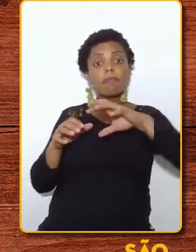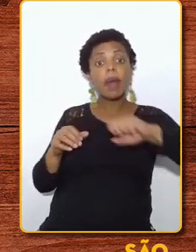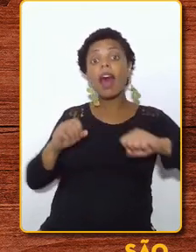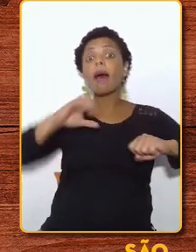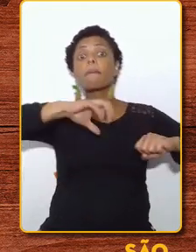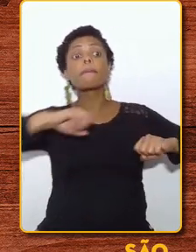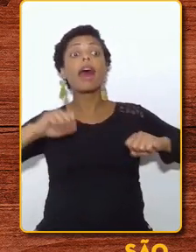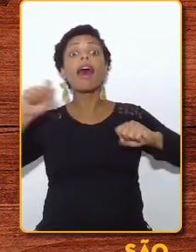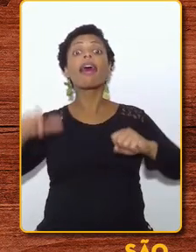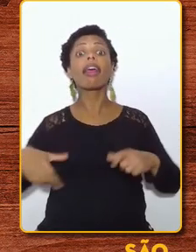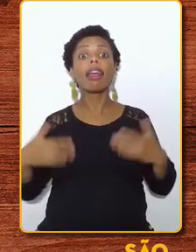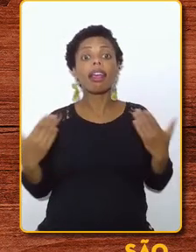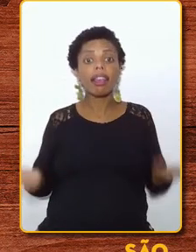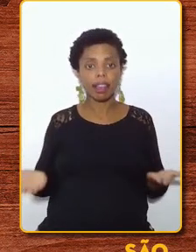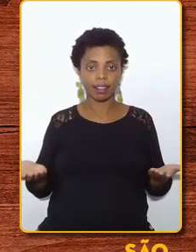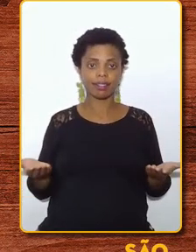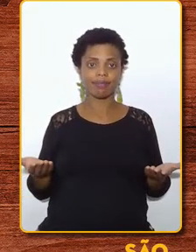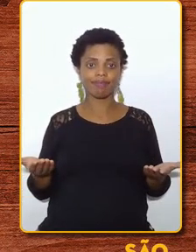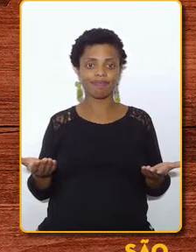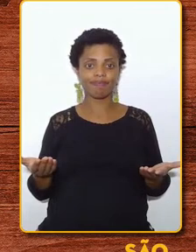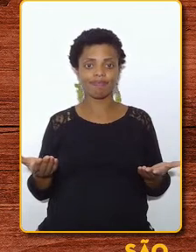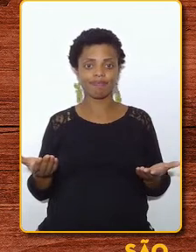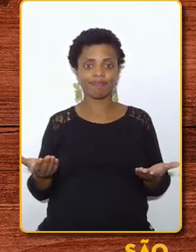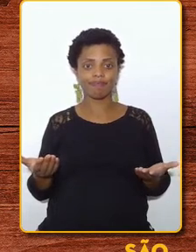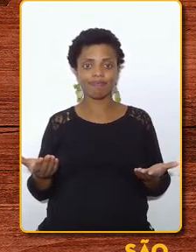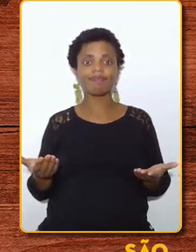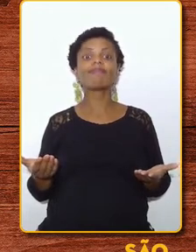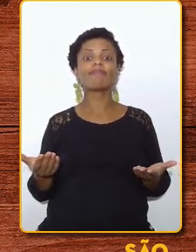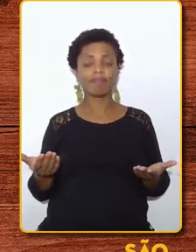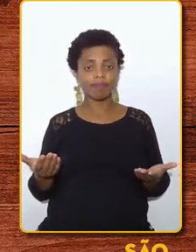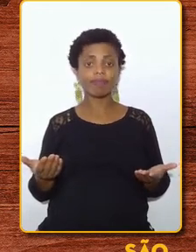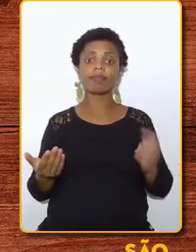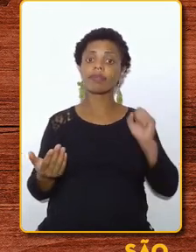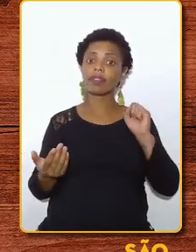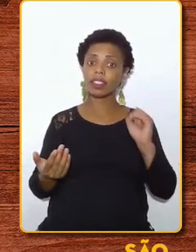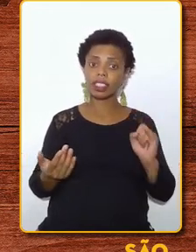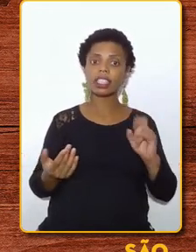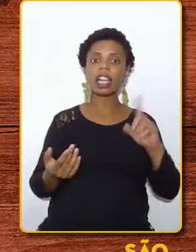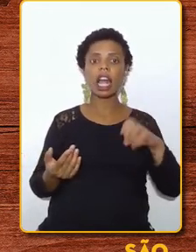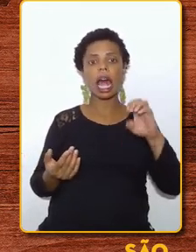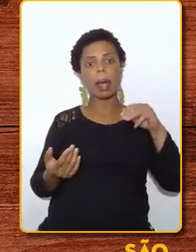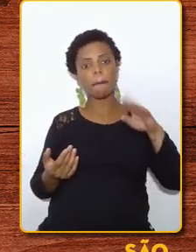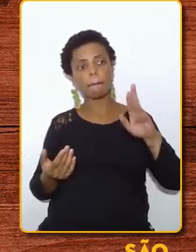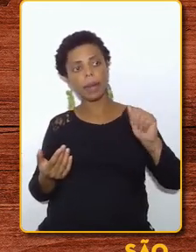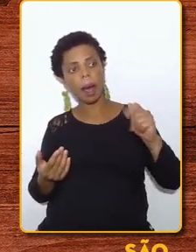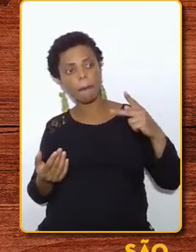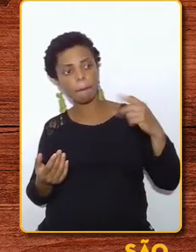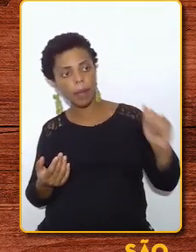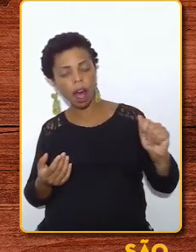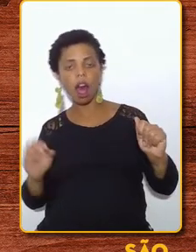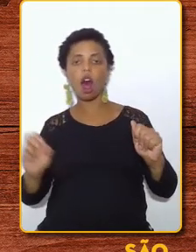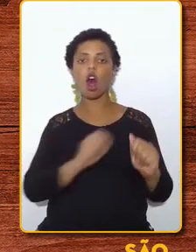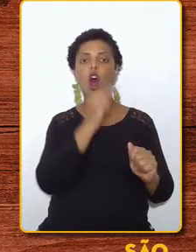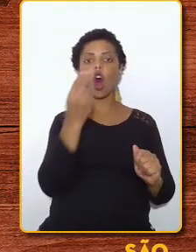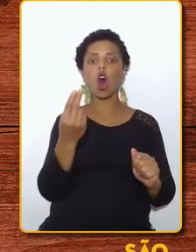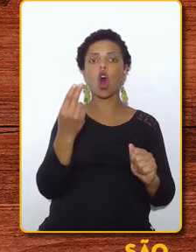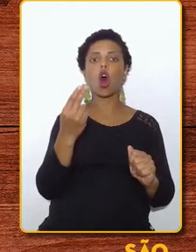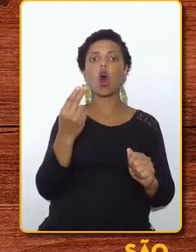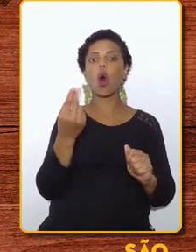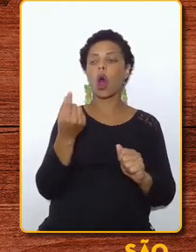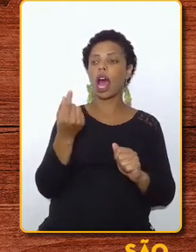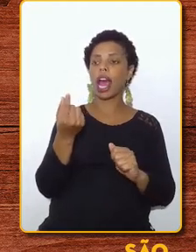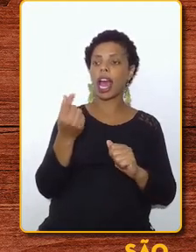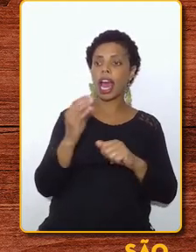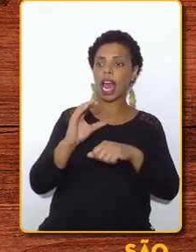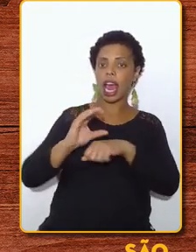Estado? Né? Seja através de Embrapa, seja através do crédito, seja através